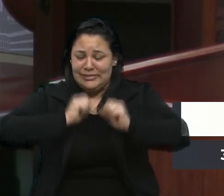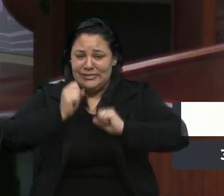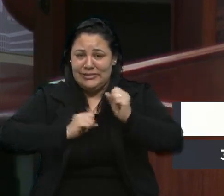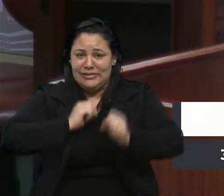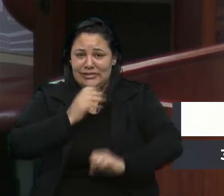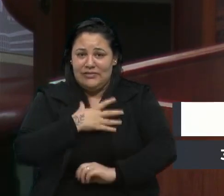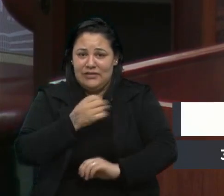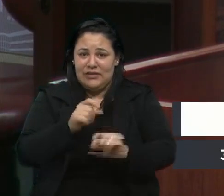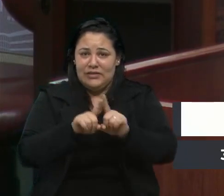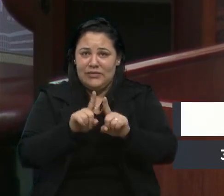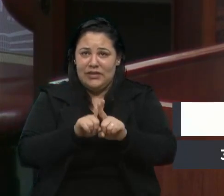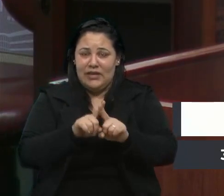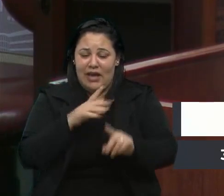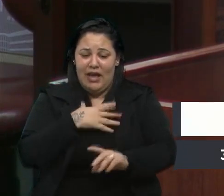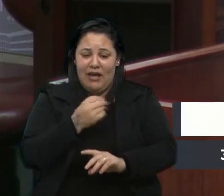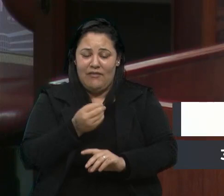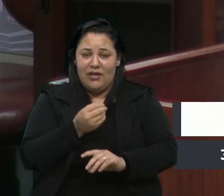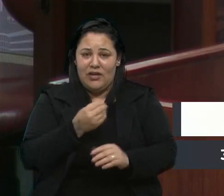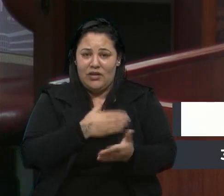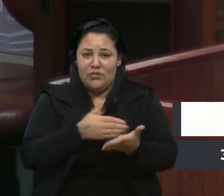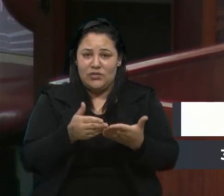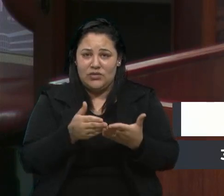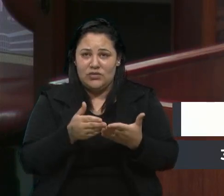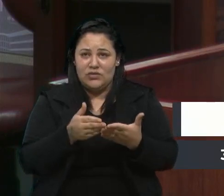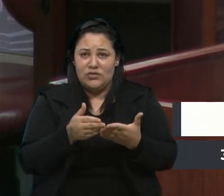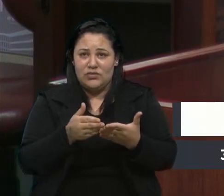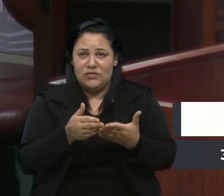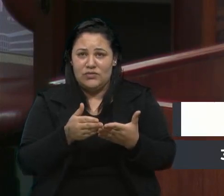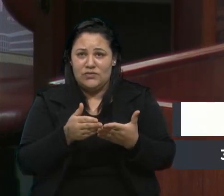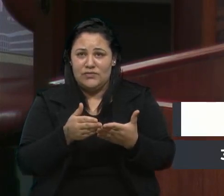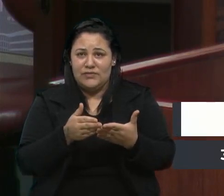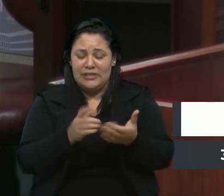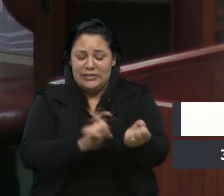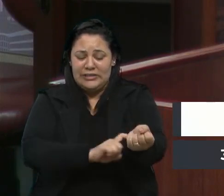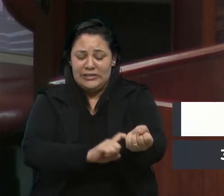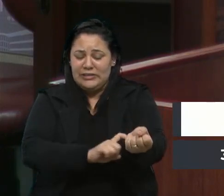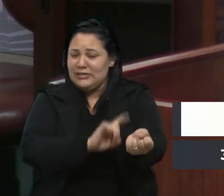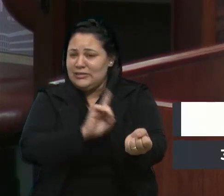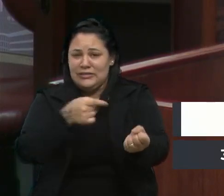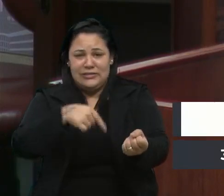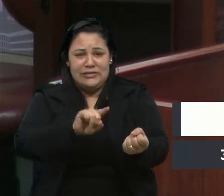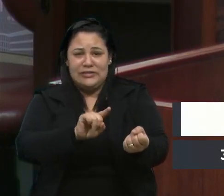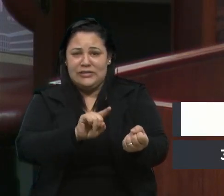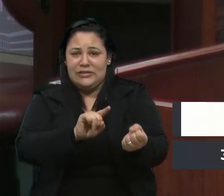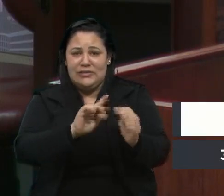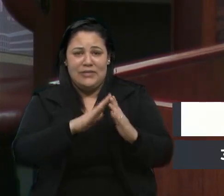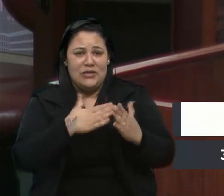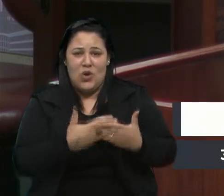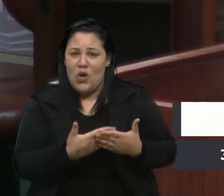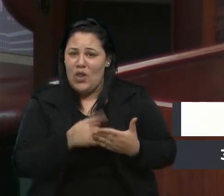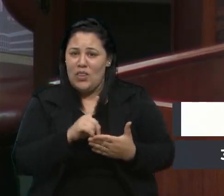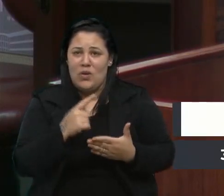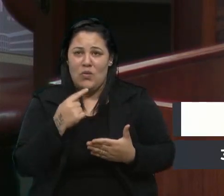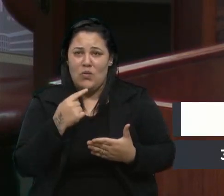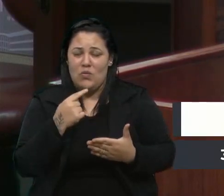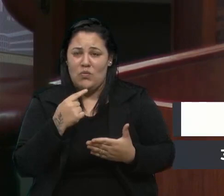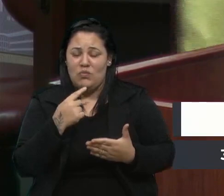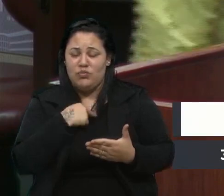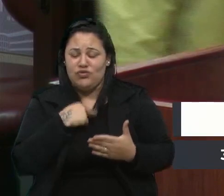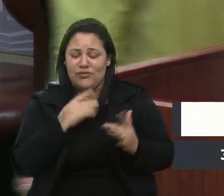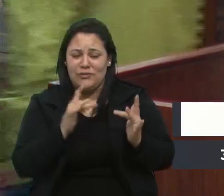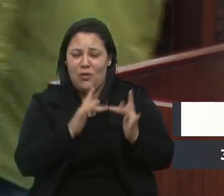a filha dela começou a ficar agressiva, não queria mais ir para a escola, não dava para encostar nela. Vocês imaginam a situação que